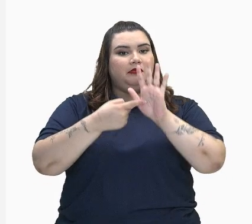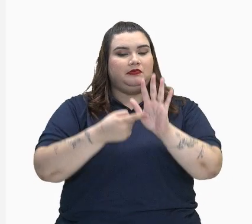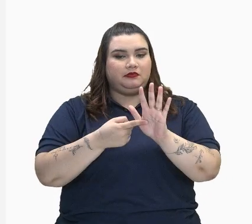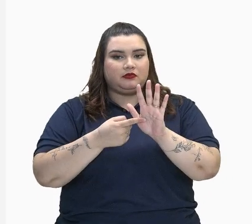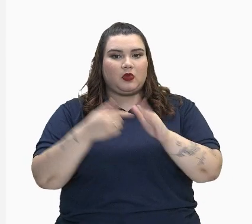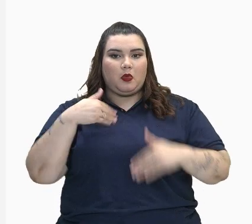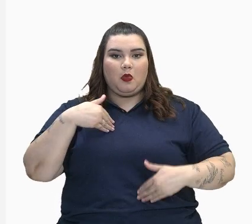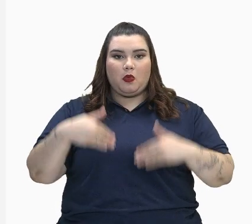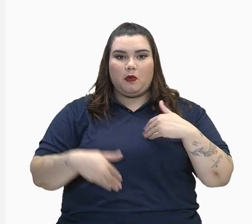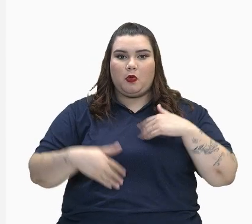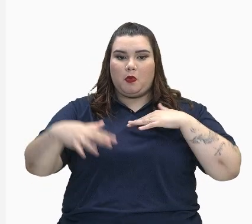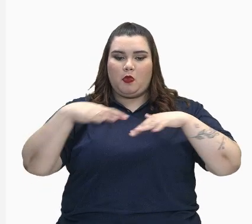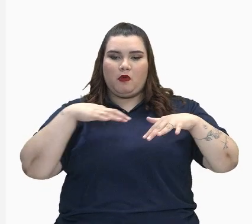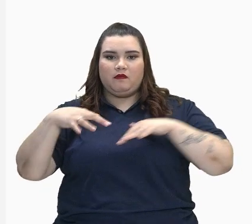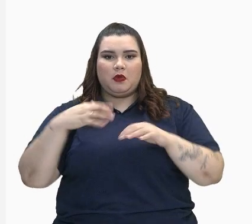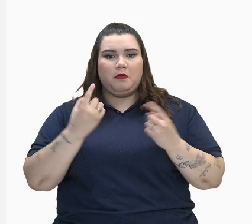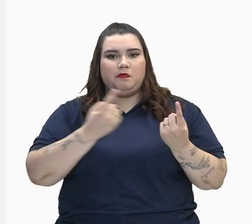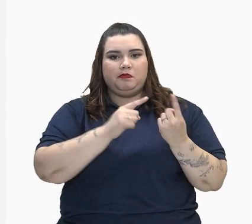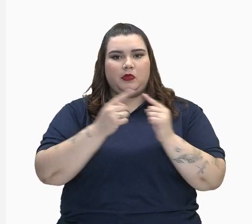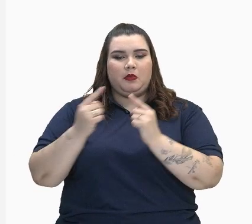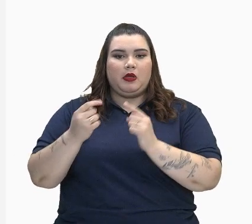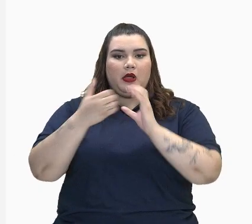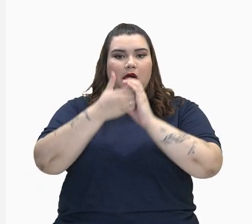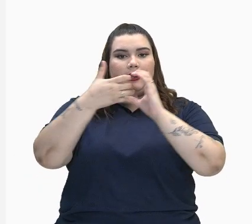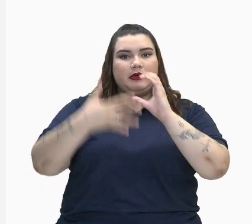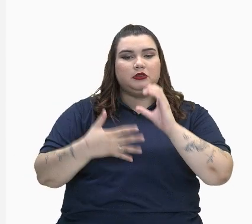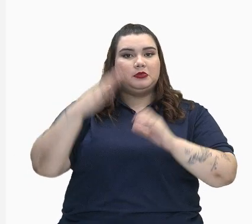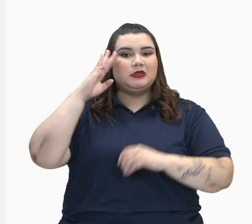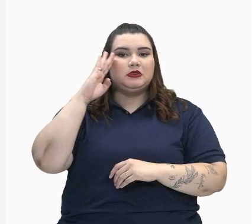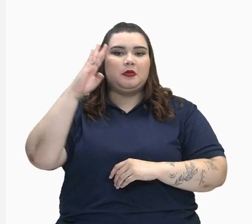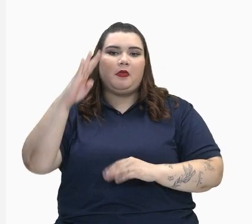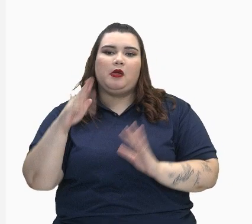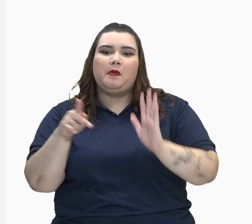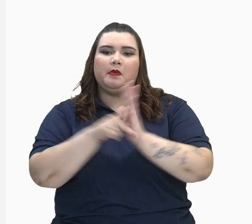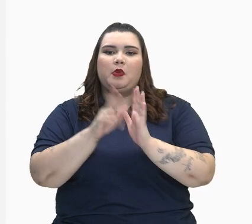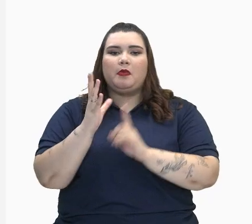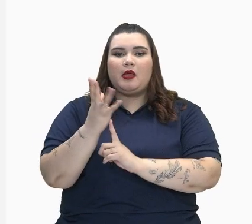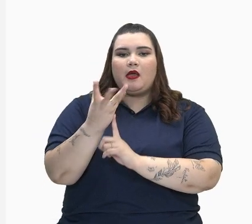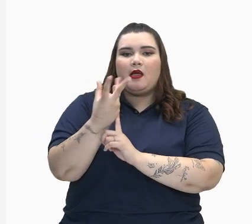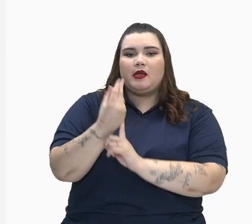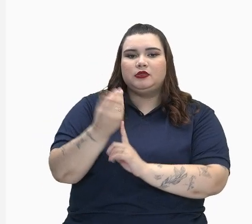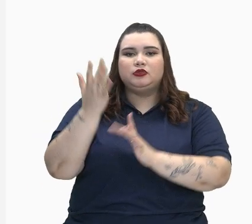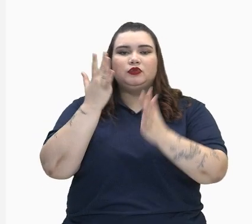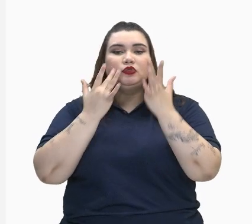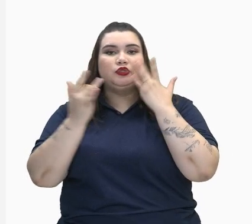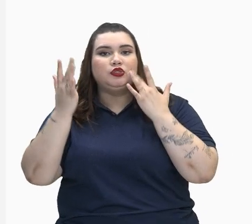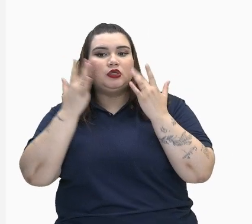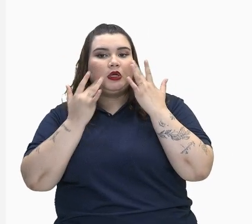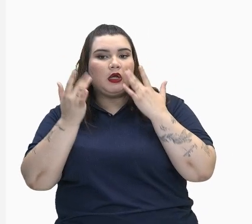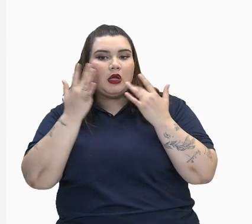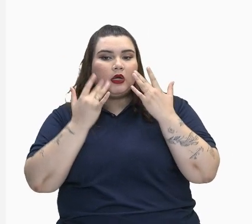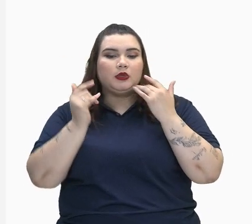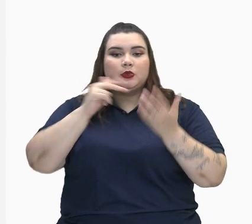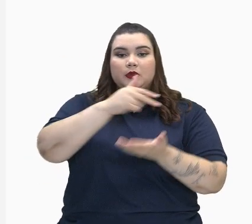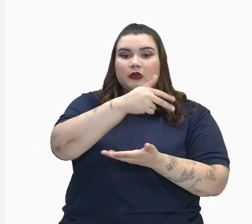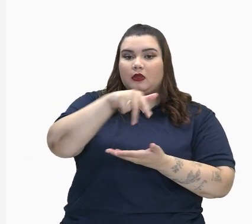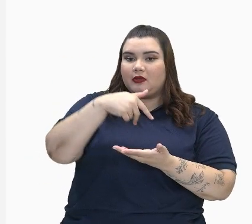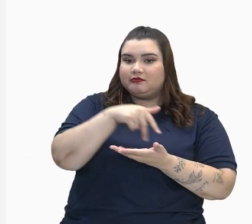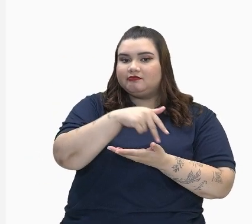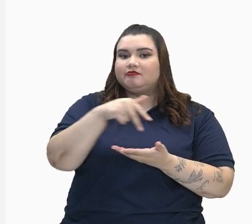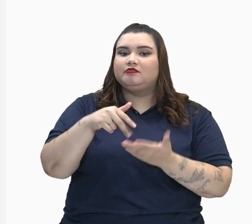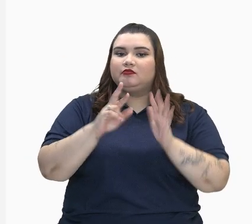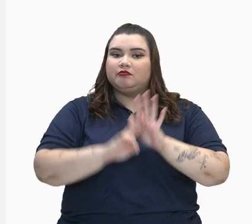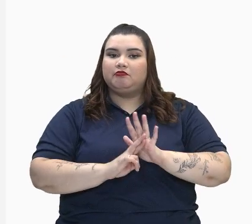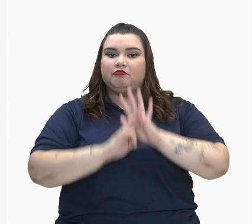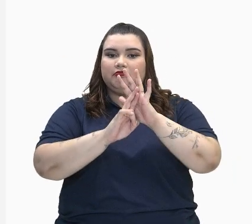O corpo é um movimento cênico, são elementos centrais nas artes cênicas, como o teatro e a